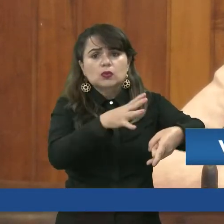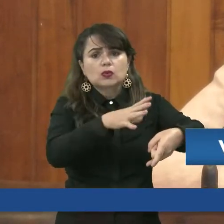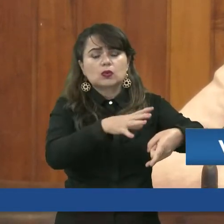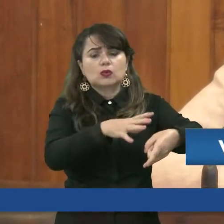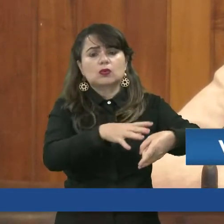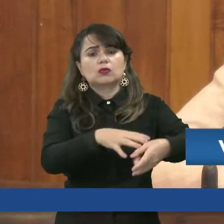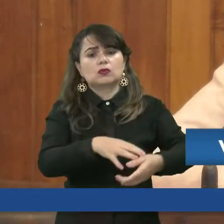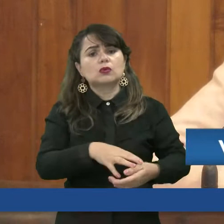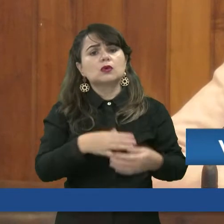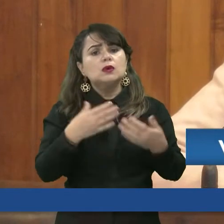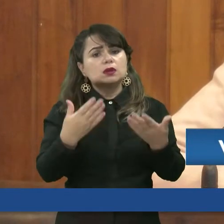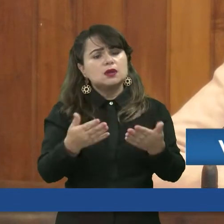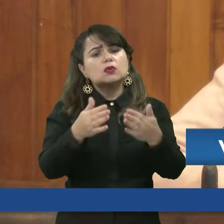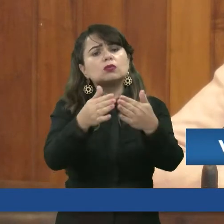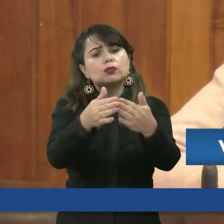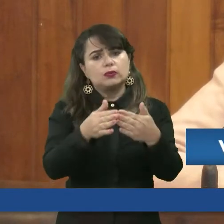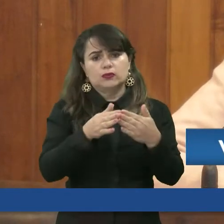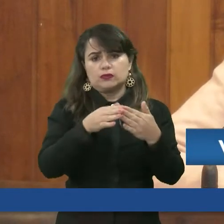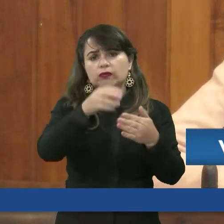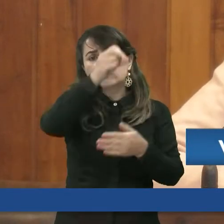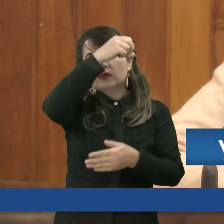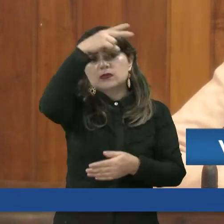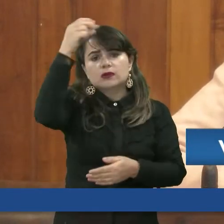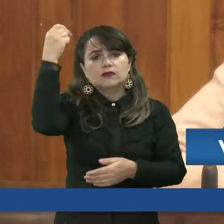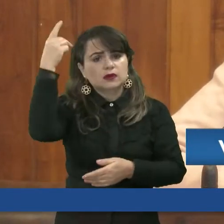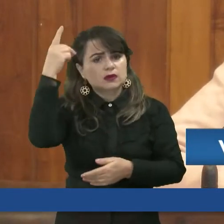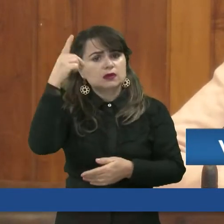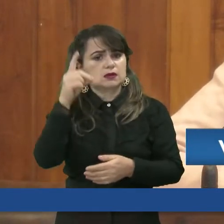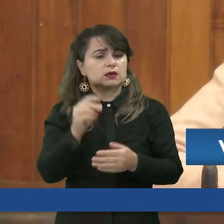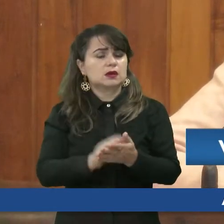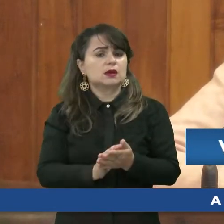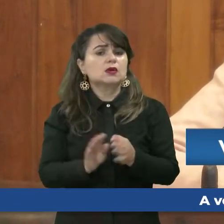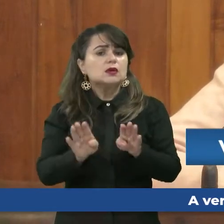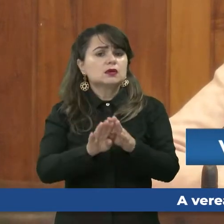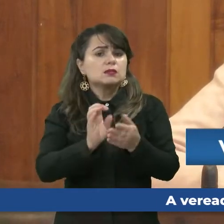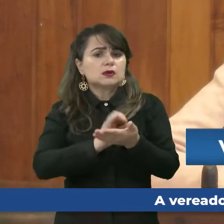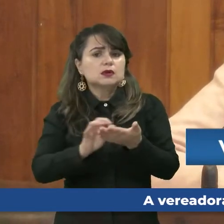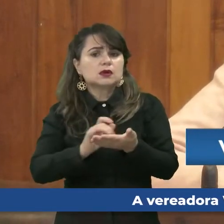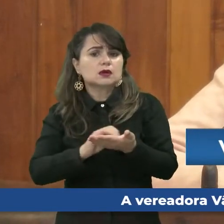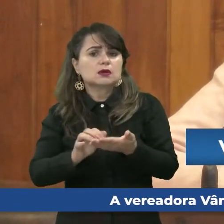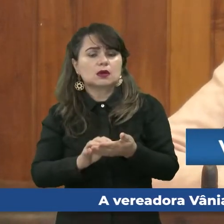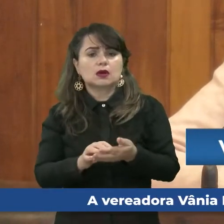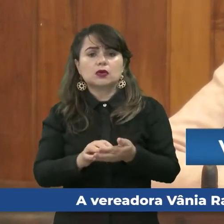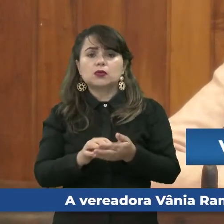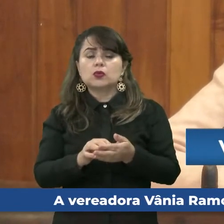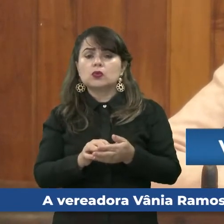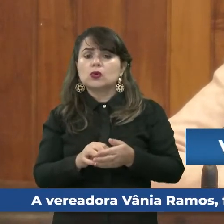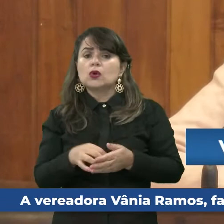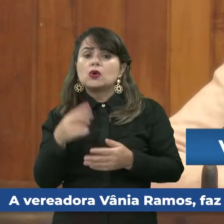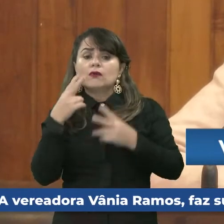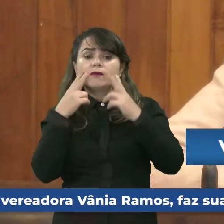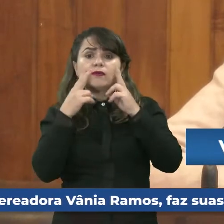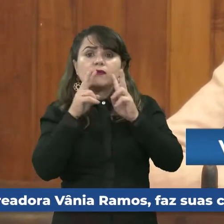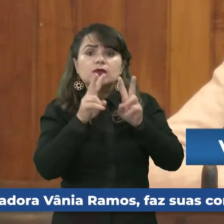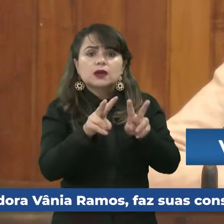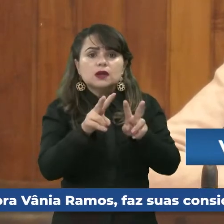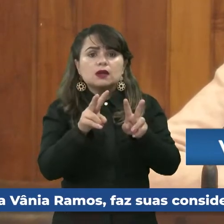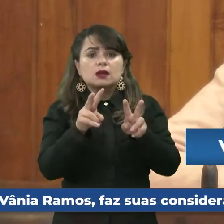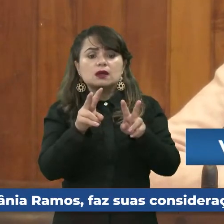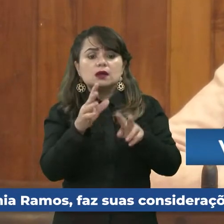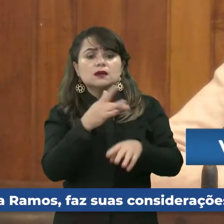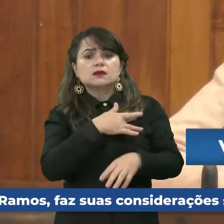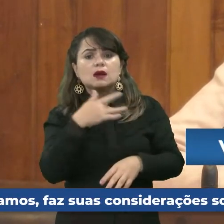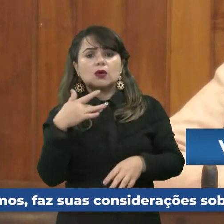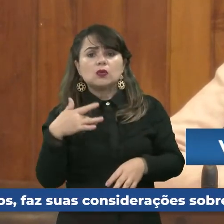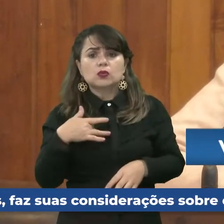gentileza, prefeito, secretário, vamos dar um olhar para a nossa saúde, um olhar para a família que